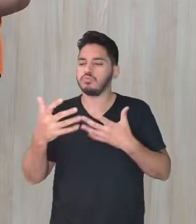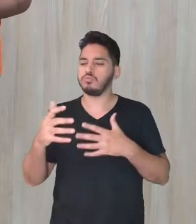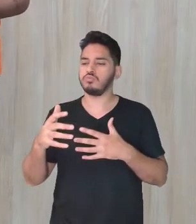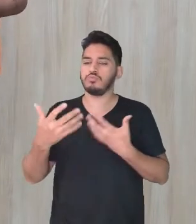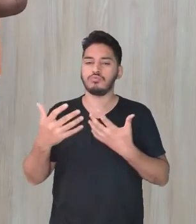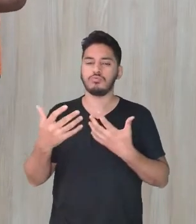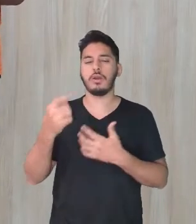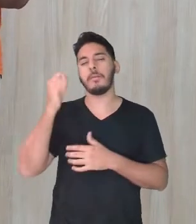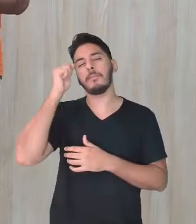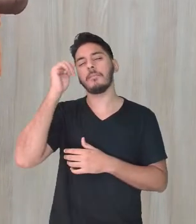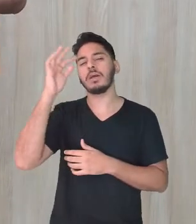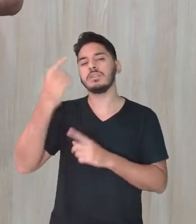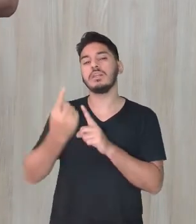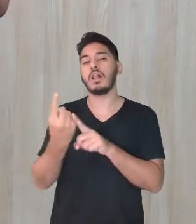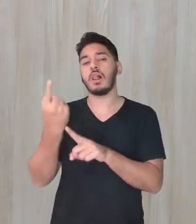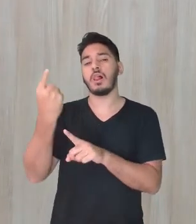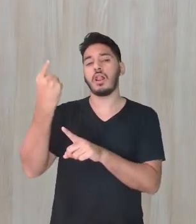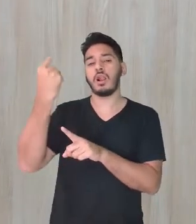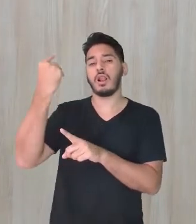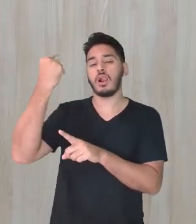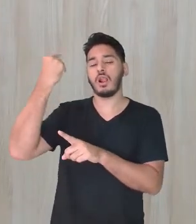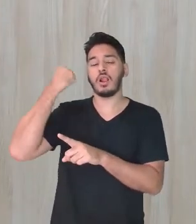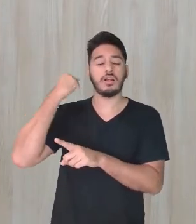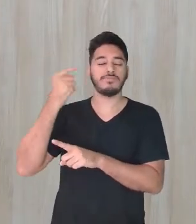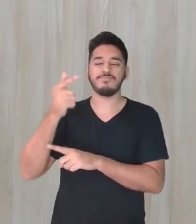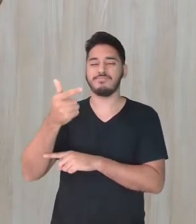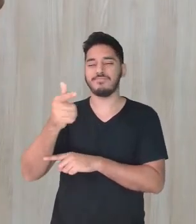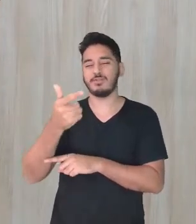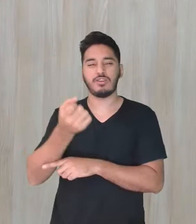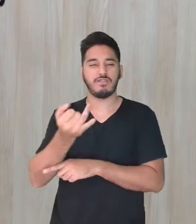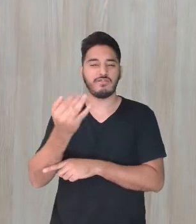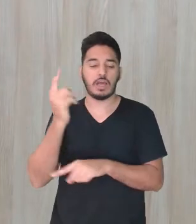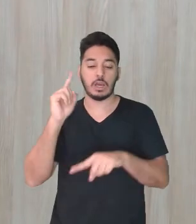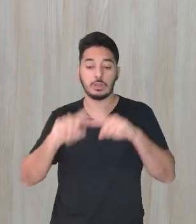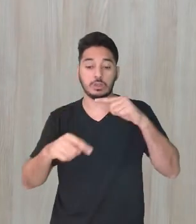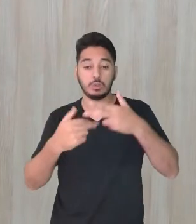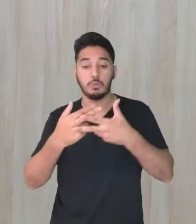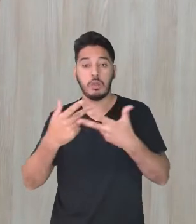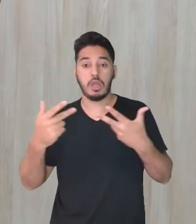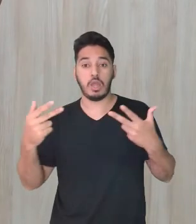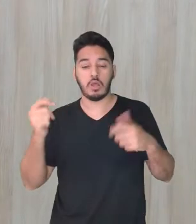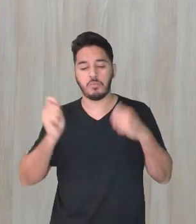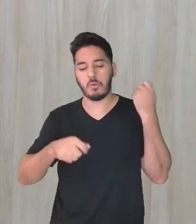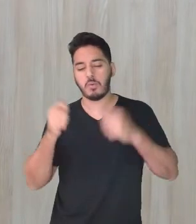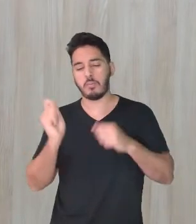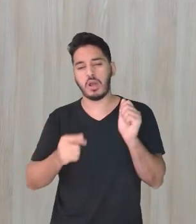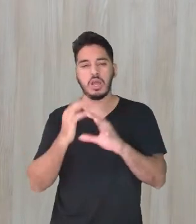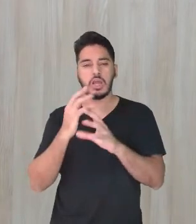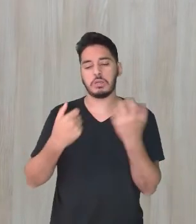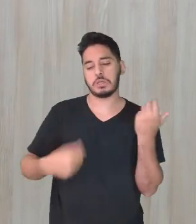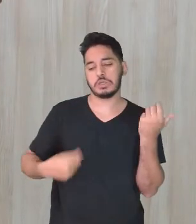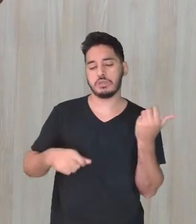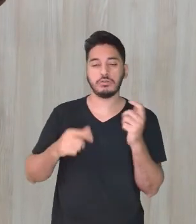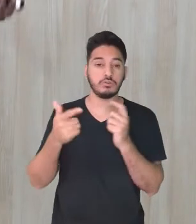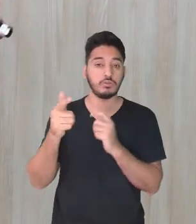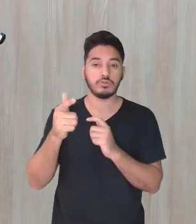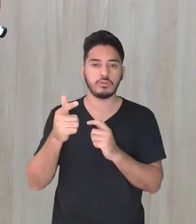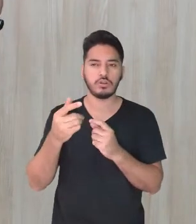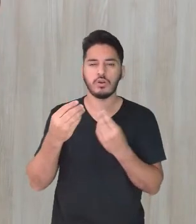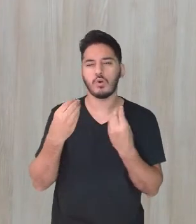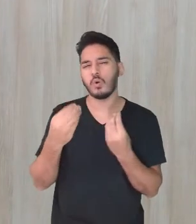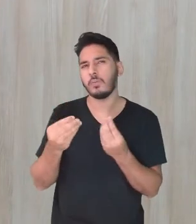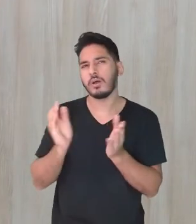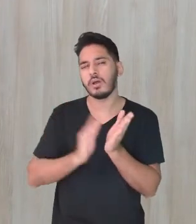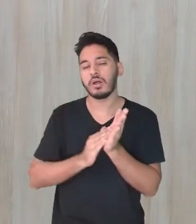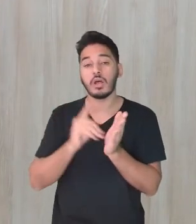né? Imagine, naquela época não existia vários instrumentos como a gente tem hoje. Então eles faziam barulho com o quê?